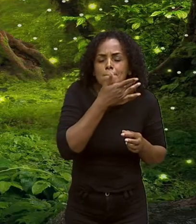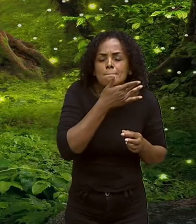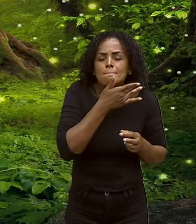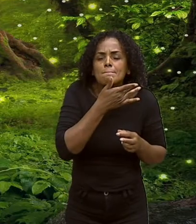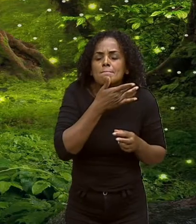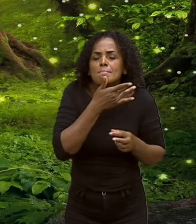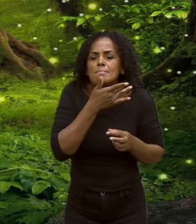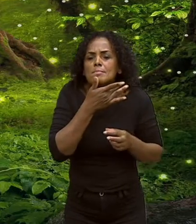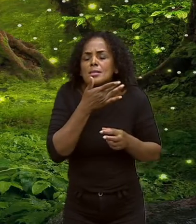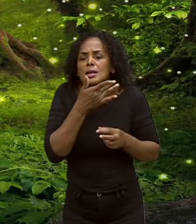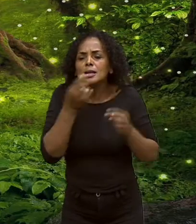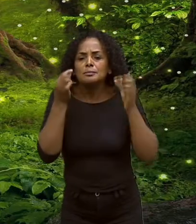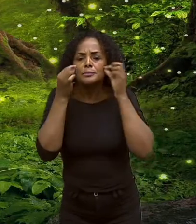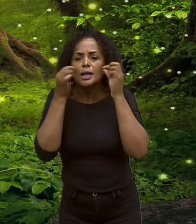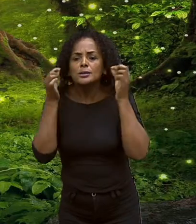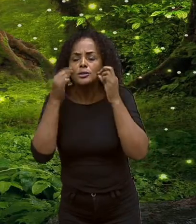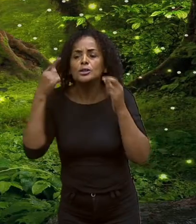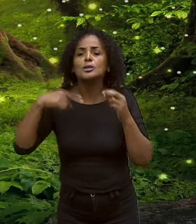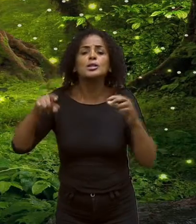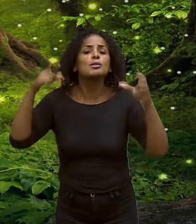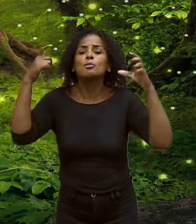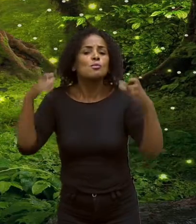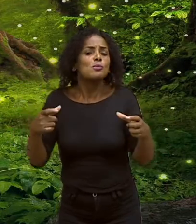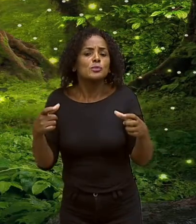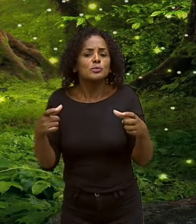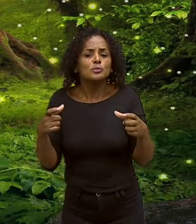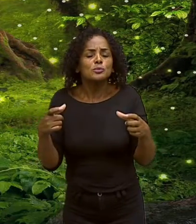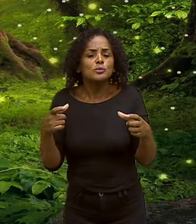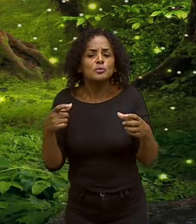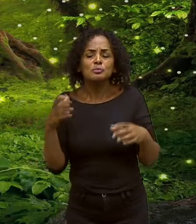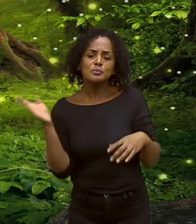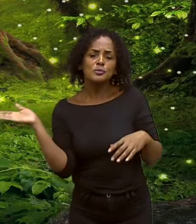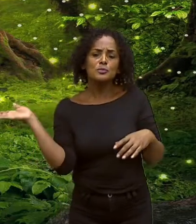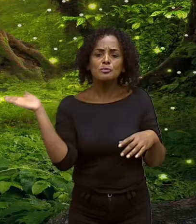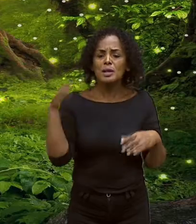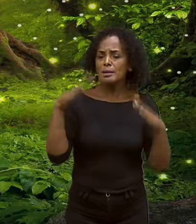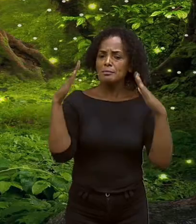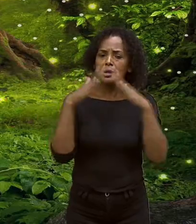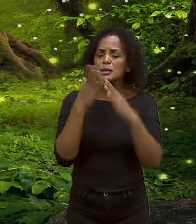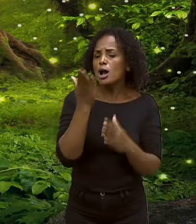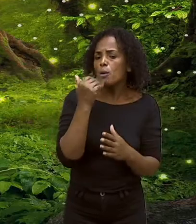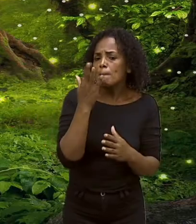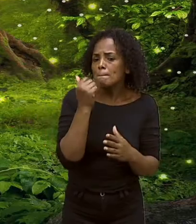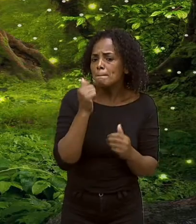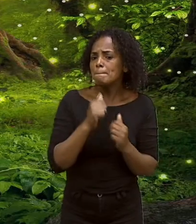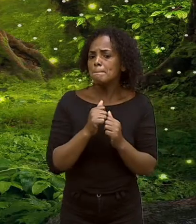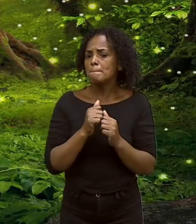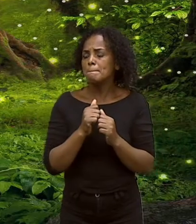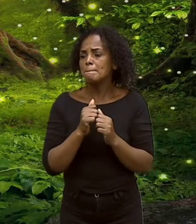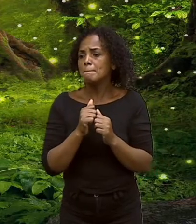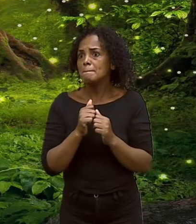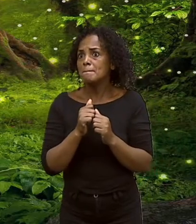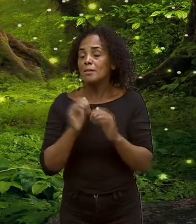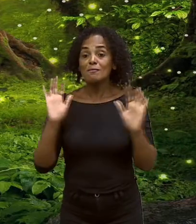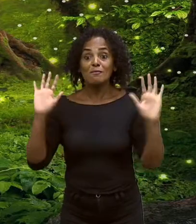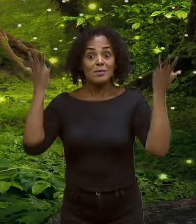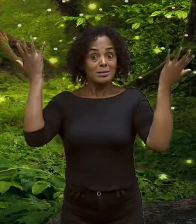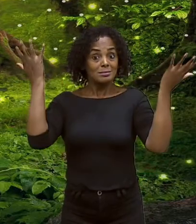"Aonde você vai, ratinho mimoso? Venha lanchar em minha casa, vai ter uma